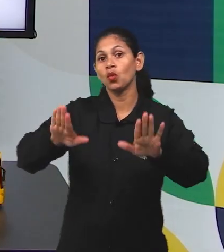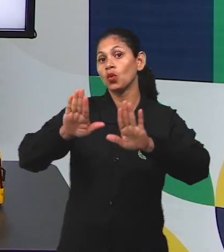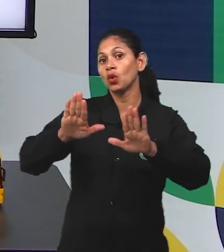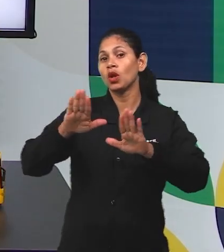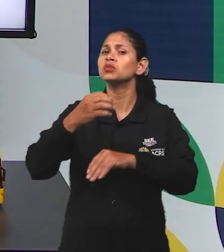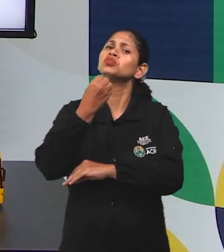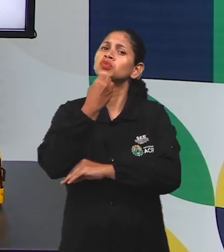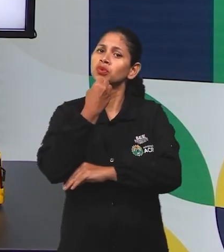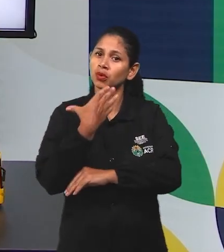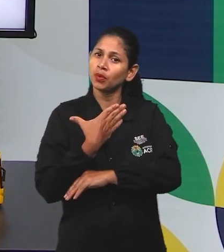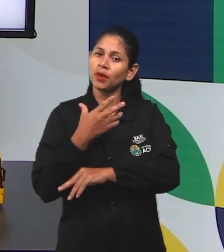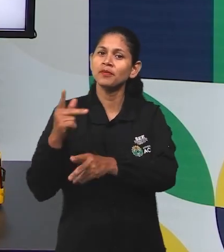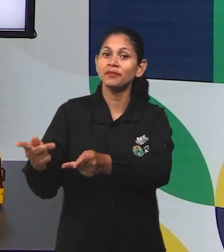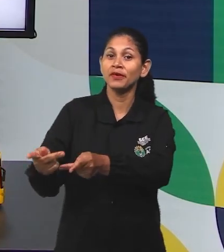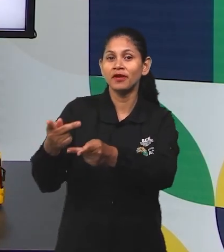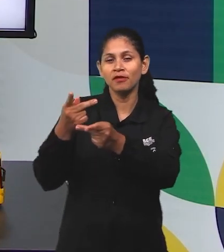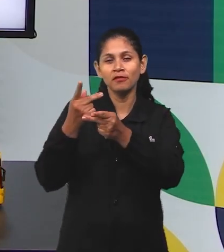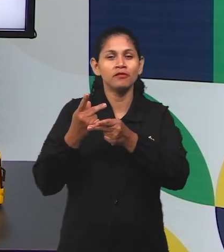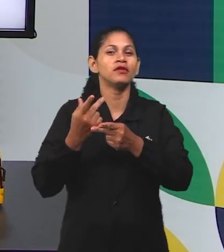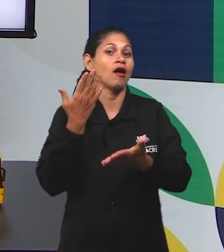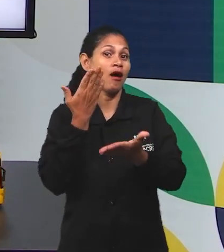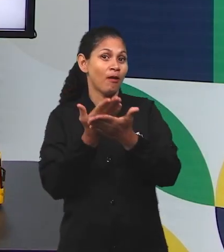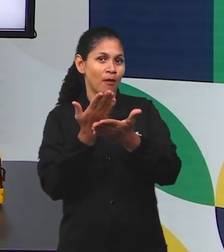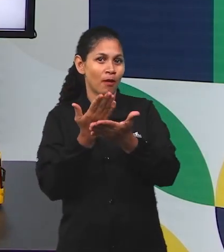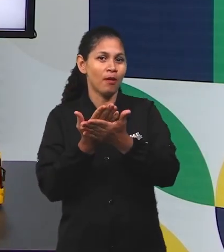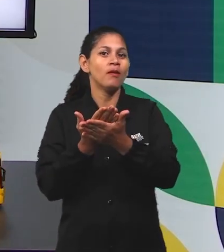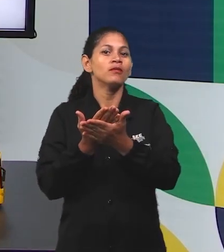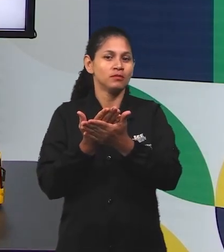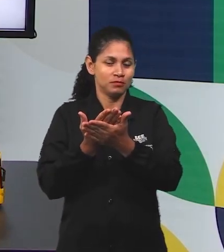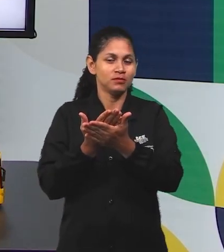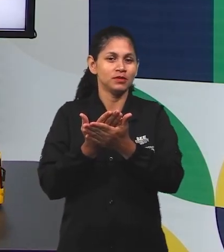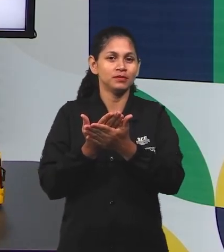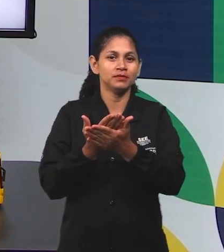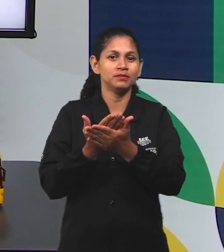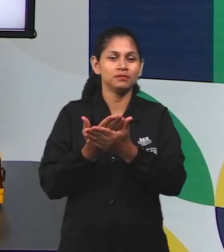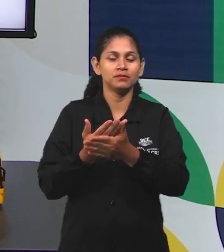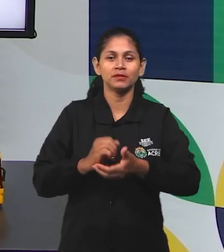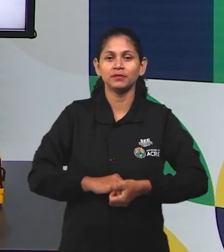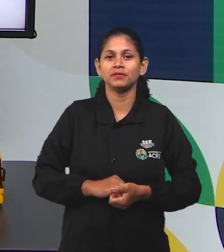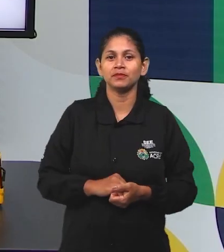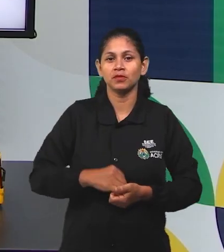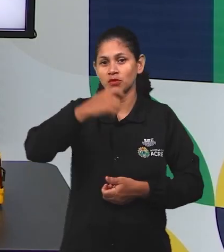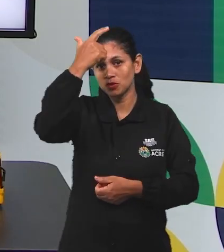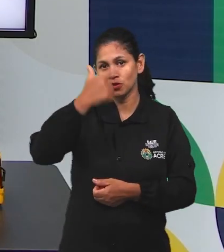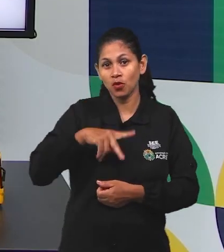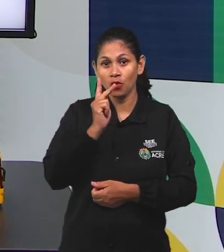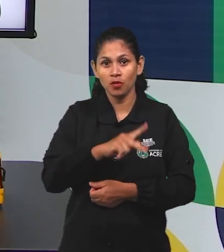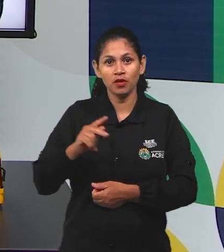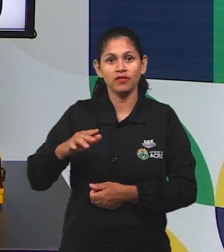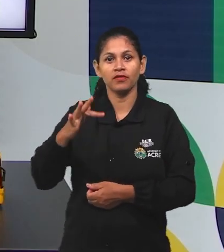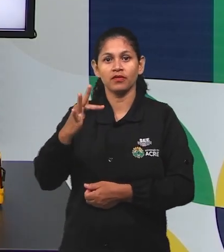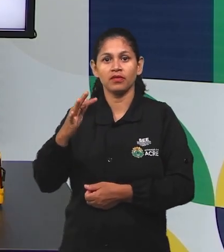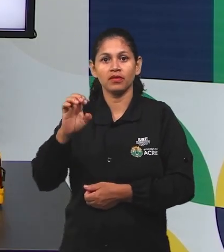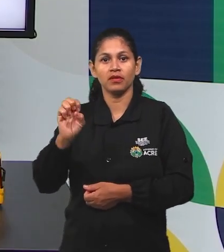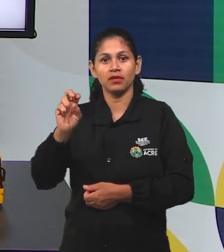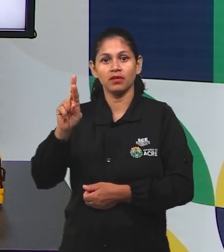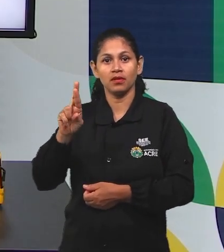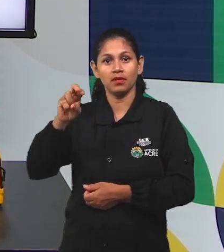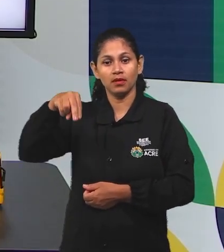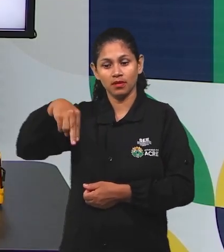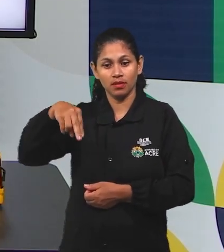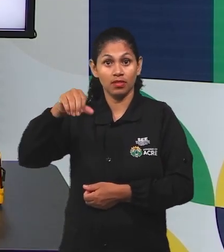Olá, tudo bem? Sejam bem-vindos a mais uma aula na plataforma. Meu nome é Fernandes, eu sou professor de matemática e também professor